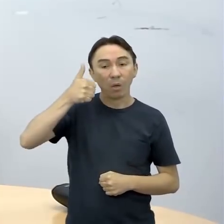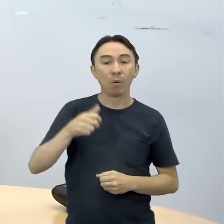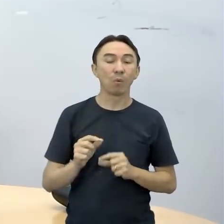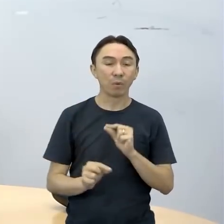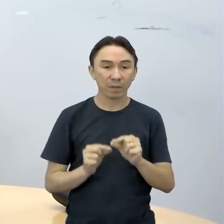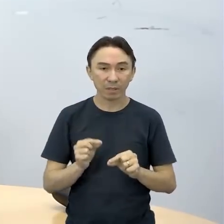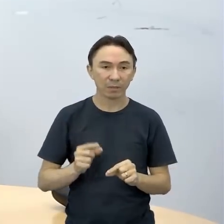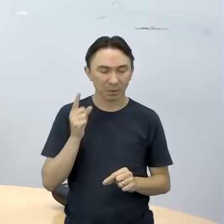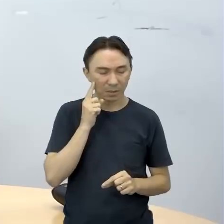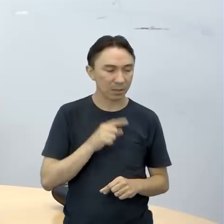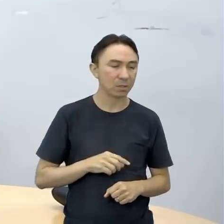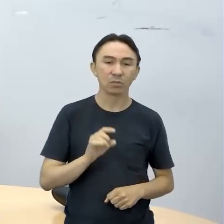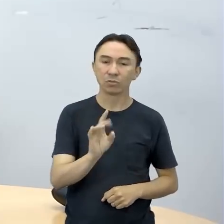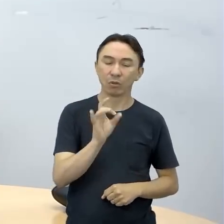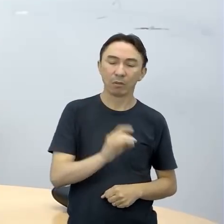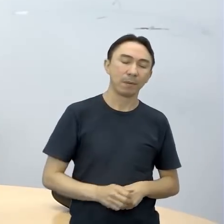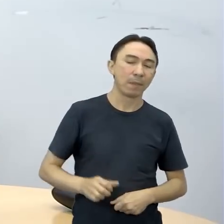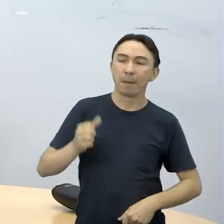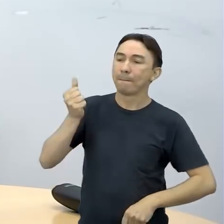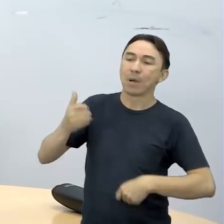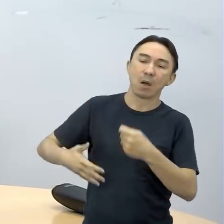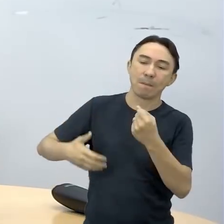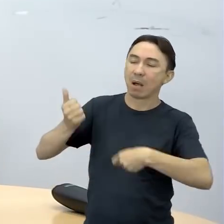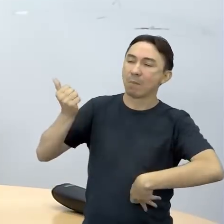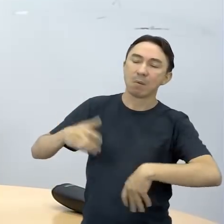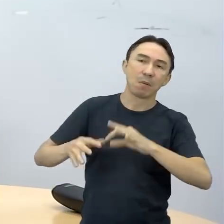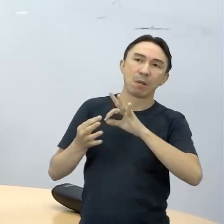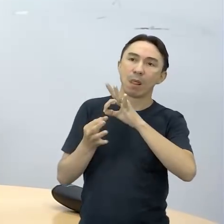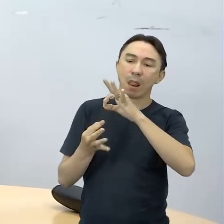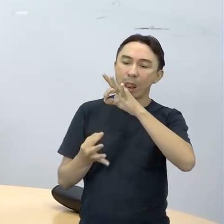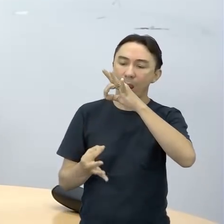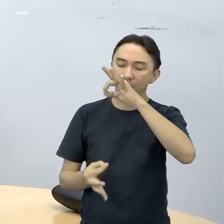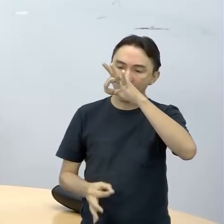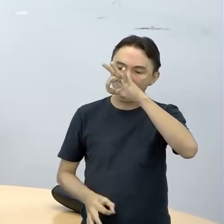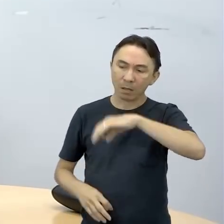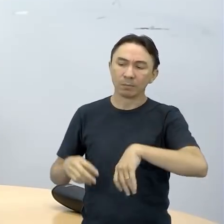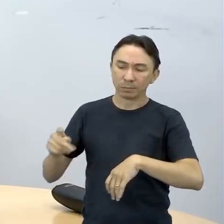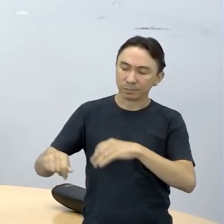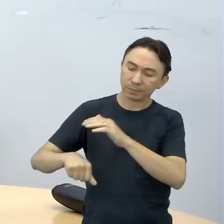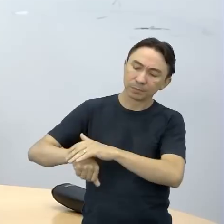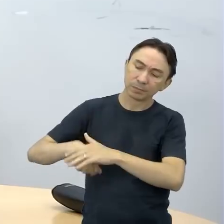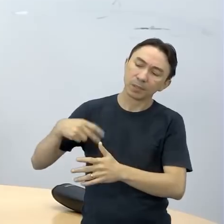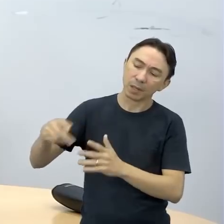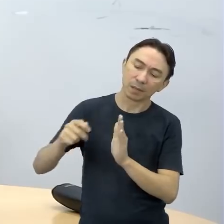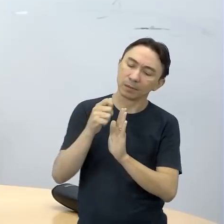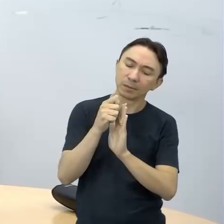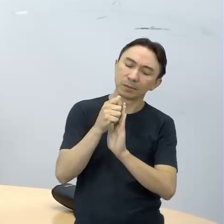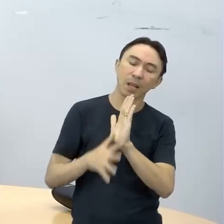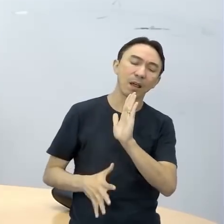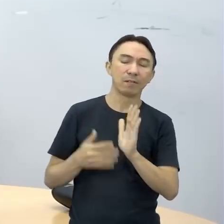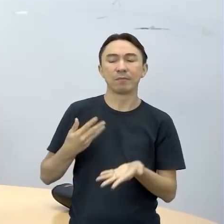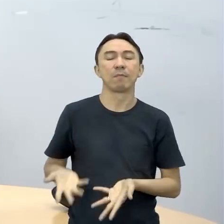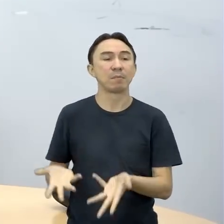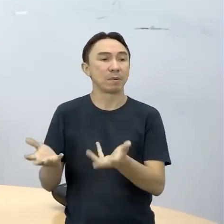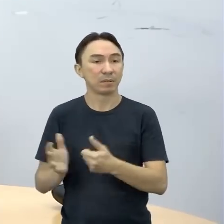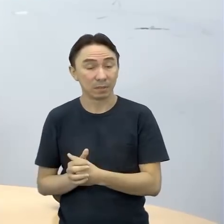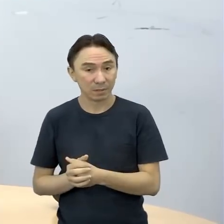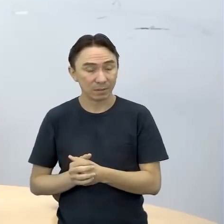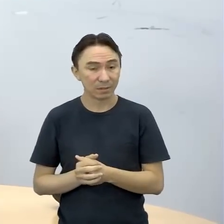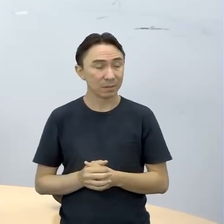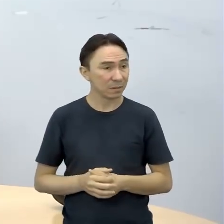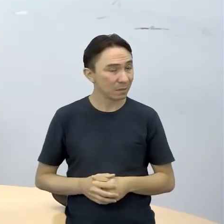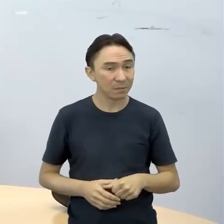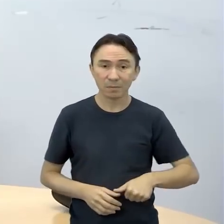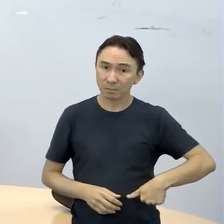aula expositiva, explicar e deixar que os estudantes façam atividade em seguida. Quando a gente passa para o papel